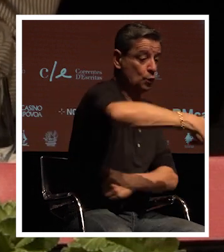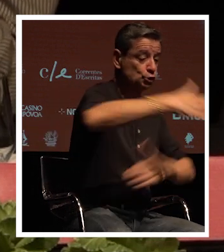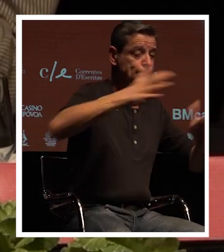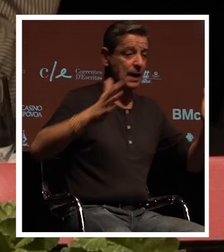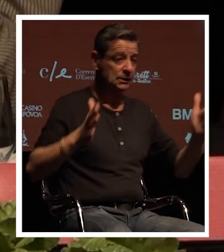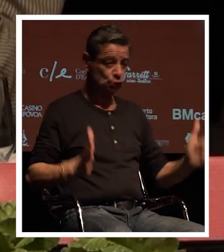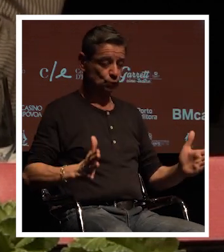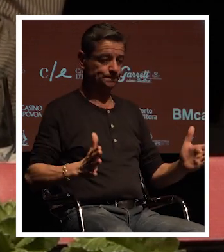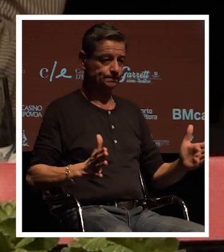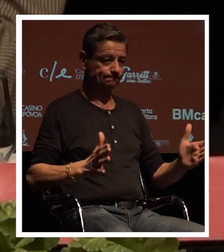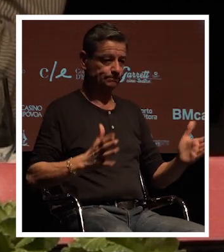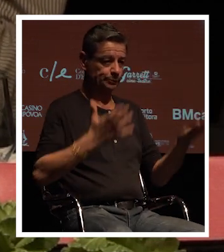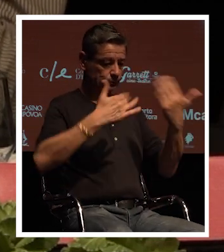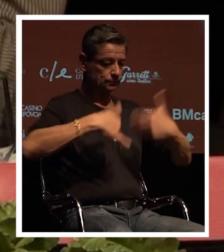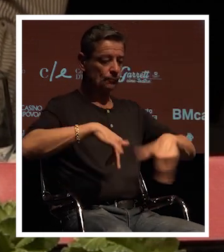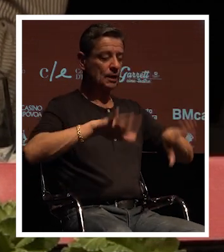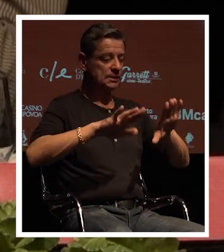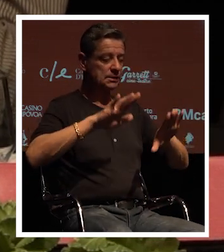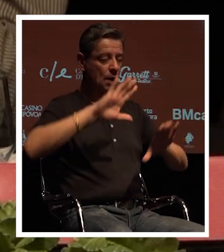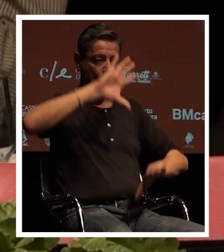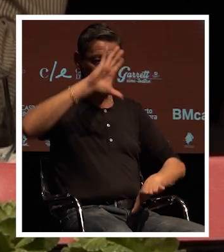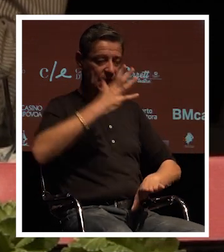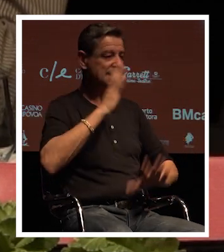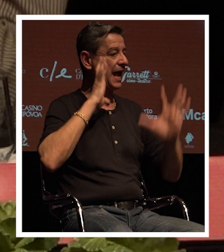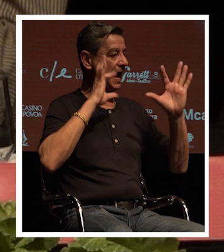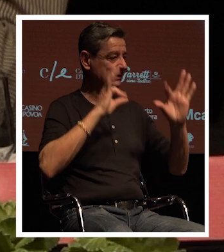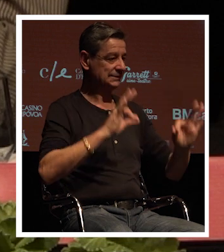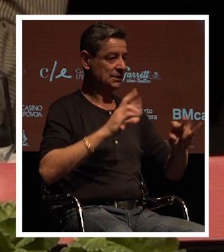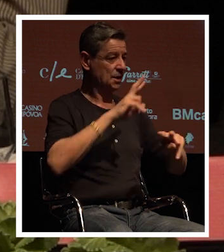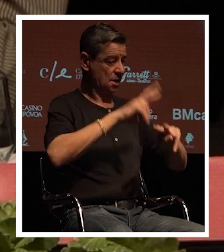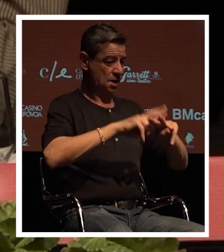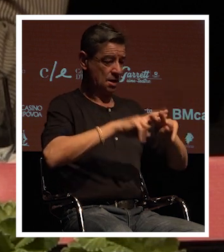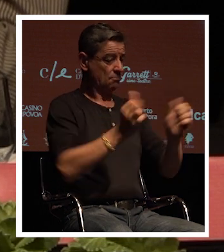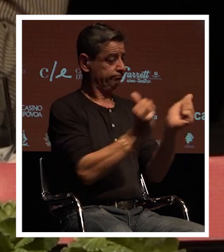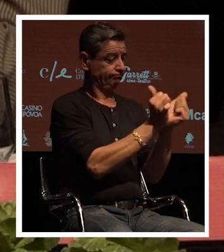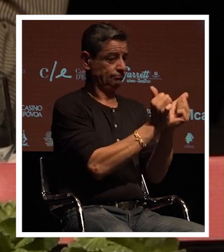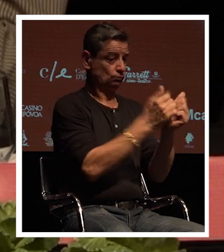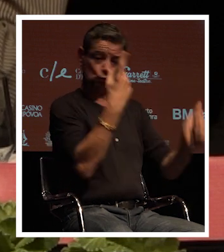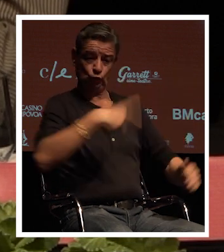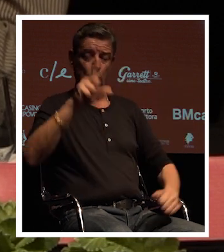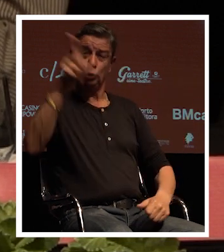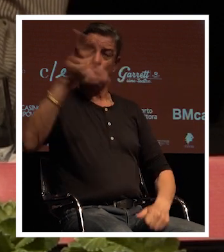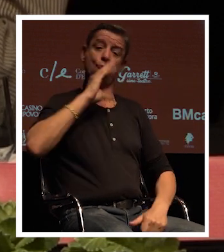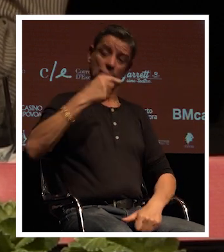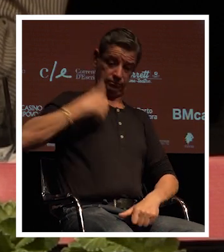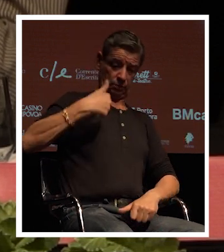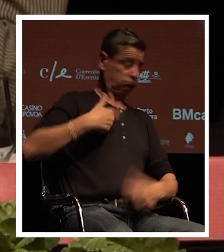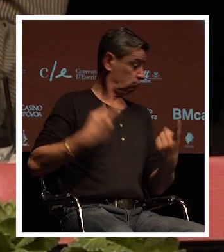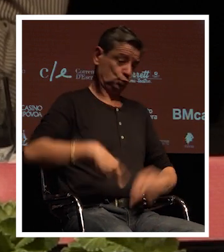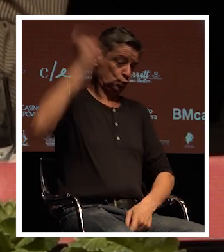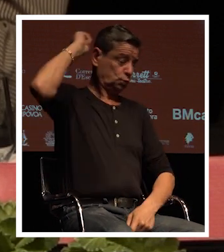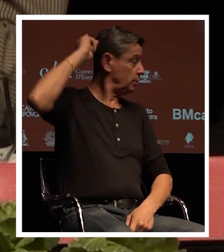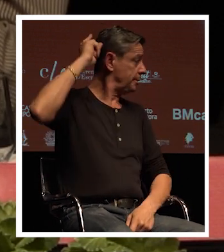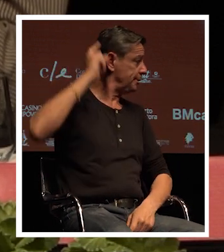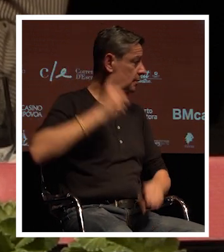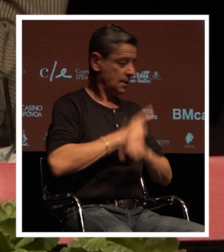espaço e se isso acontece assim eu também não sou Prisioneiro nem vocês são os meus guardas